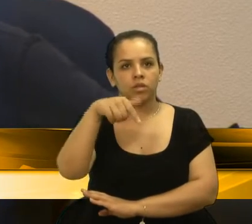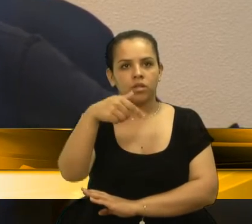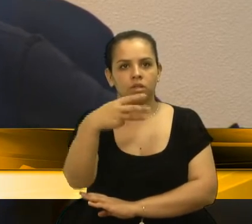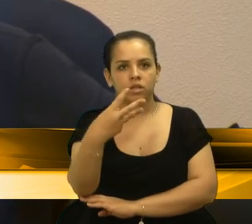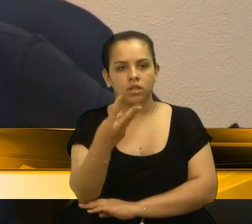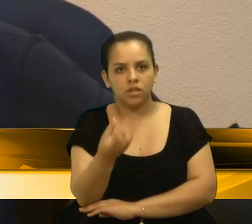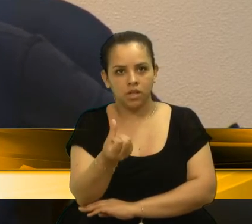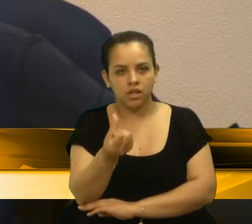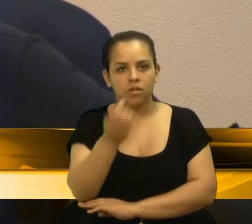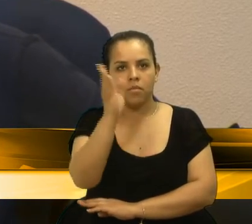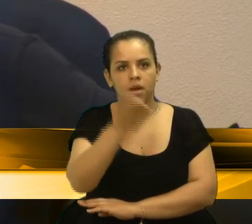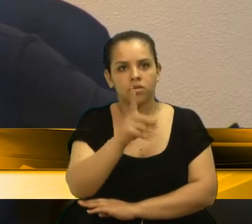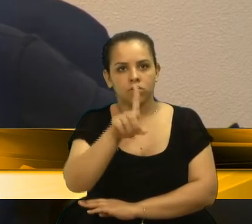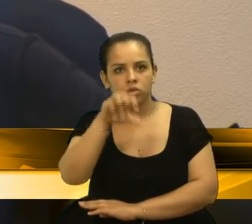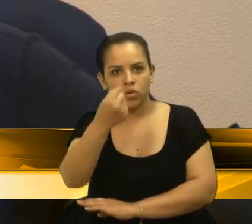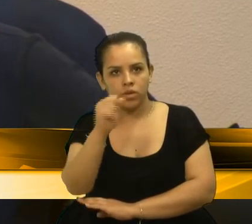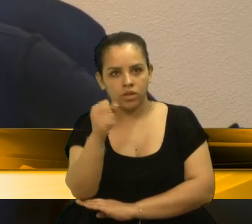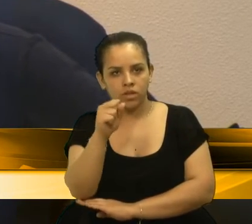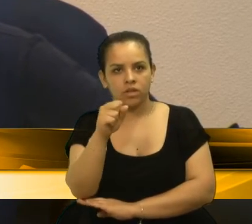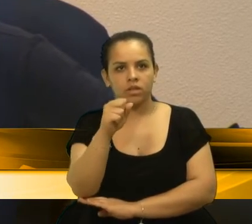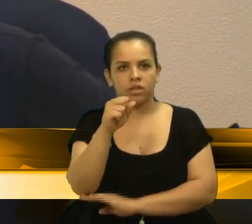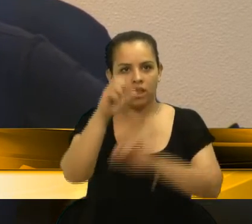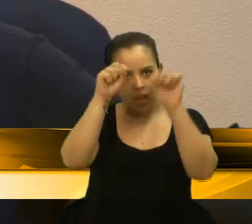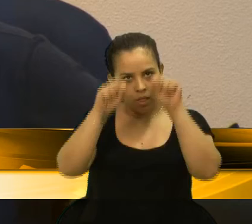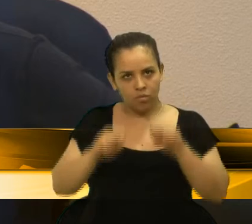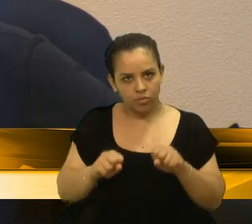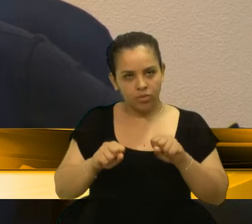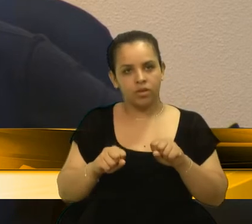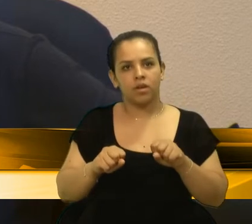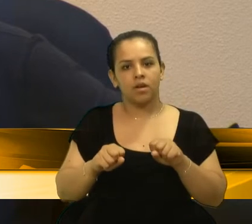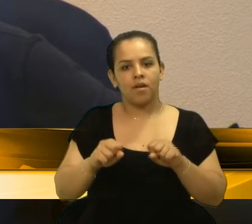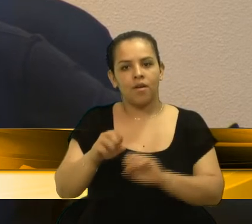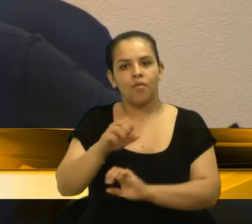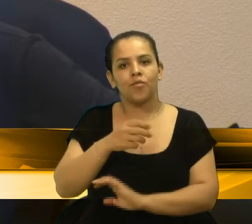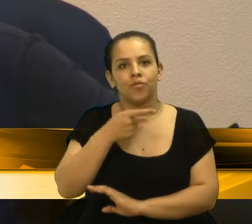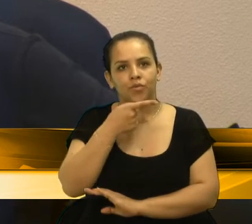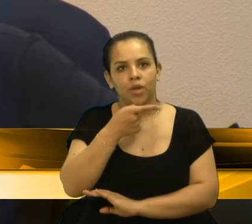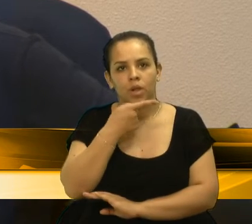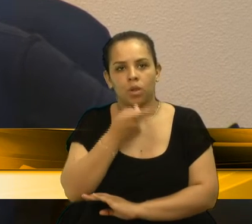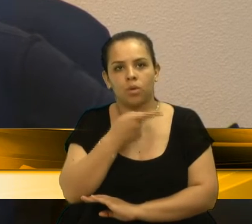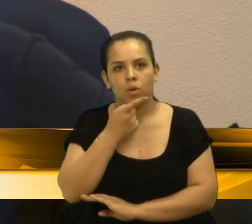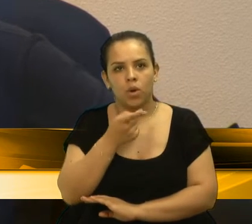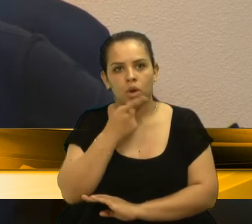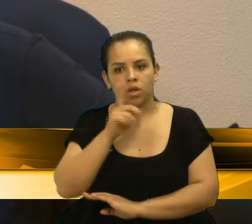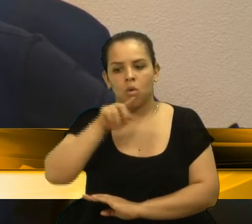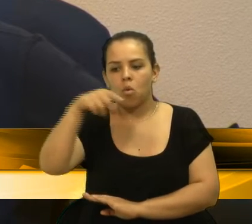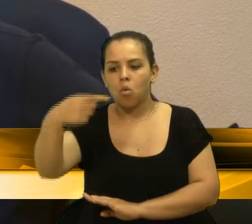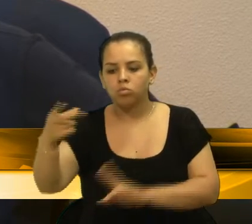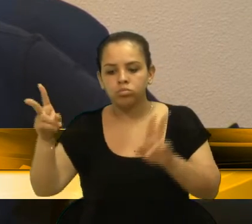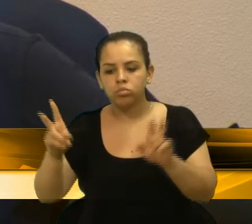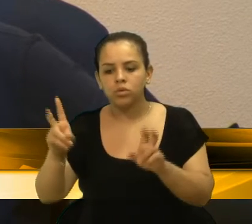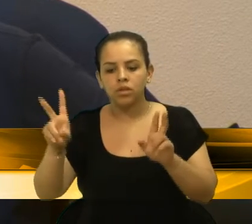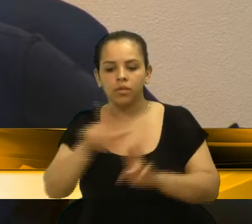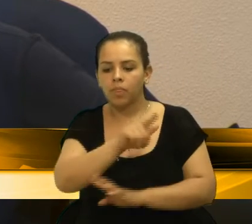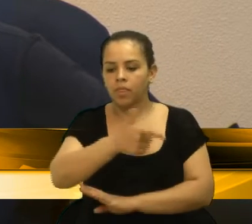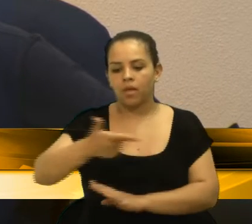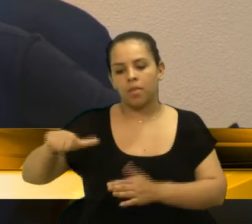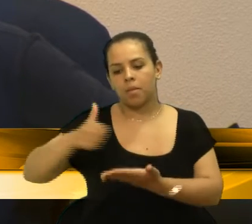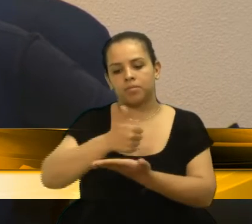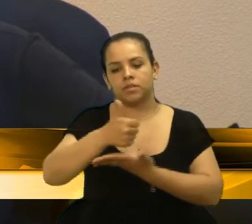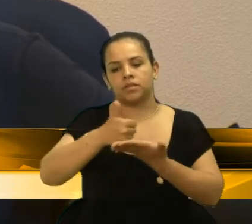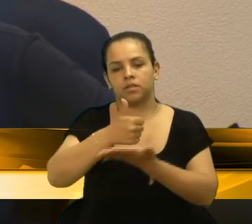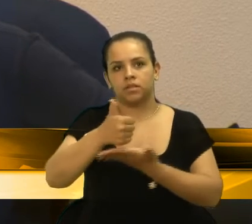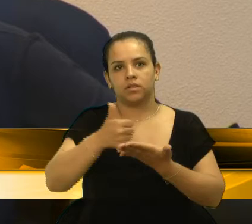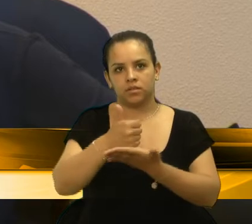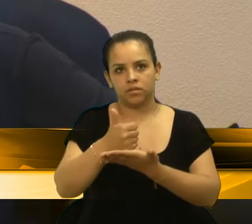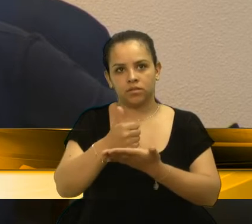19.736/18 e que a testemunha Fabiano de Moraes, procurador da República, informou em seu depoimento que o fundamento foi outro, mas não teve por base o referido decreto,